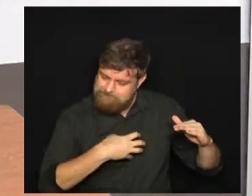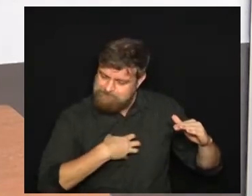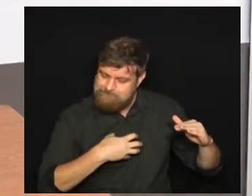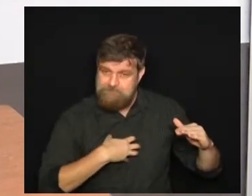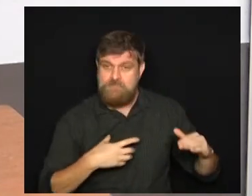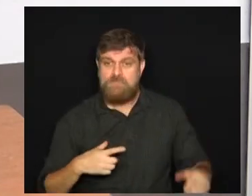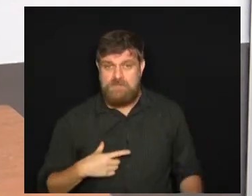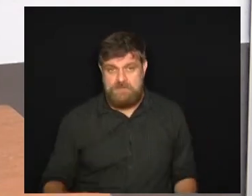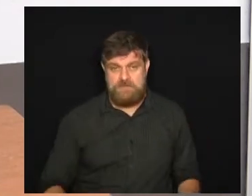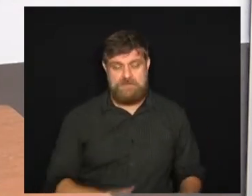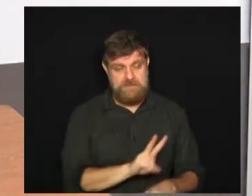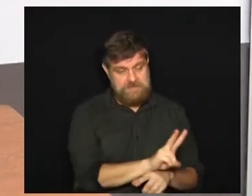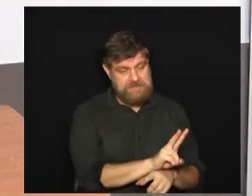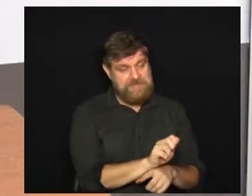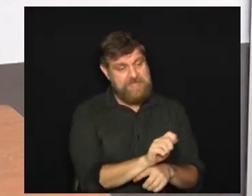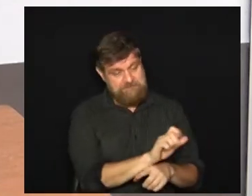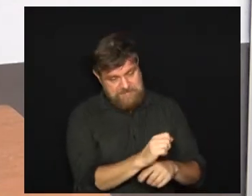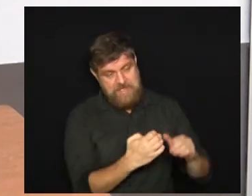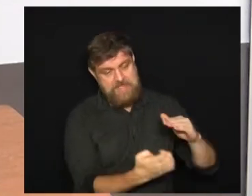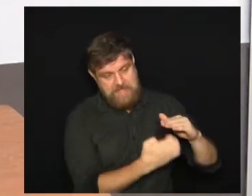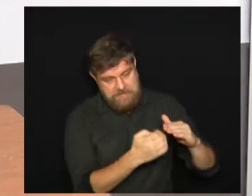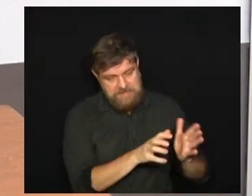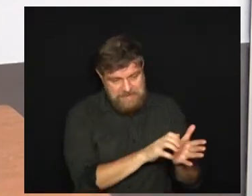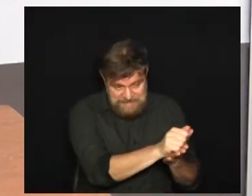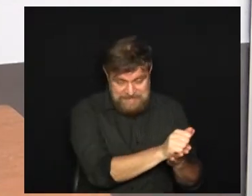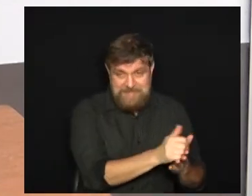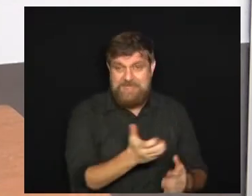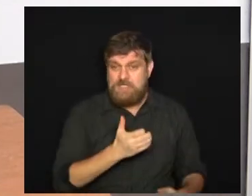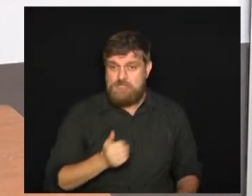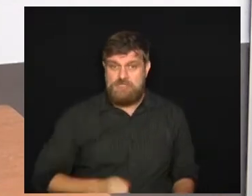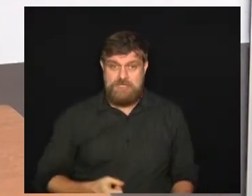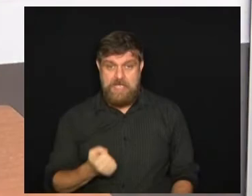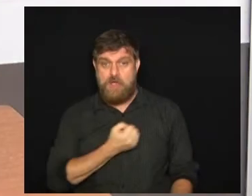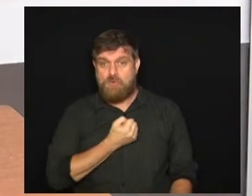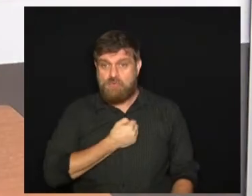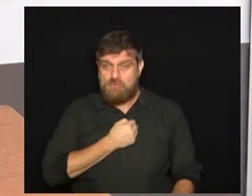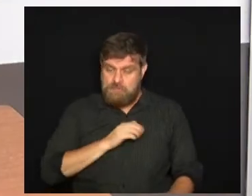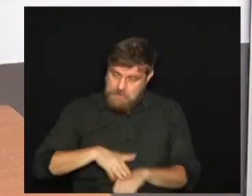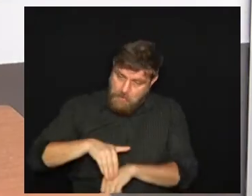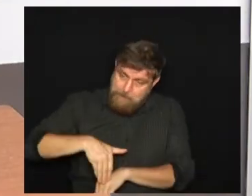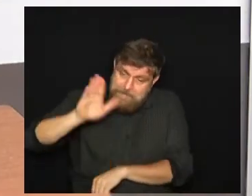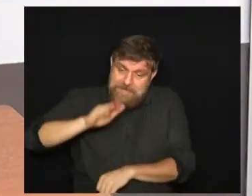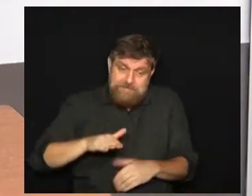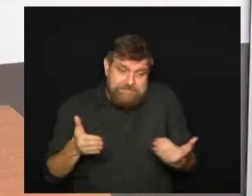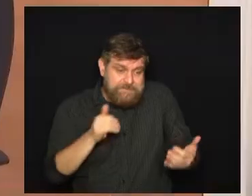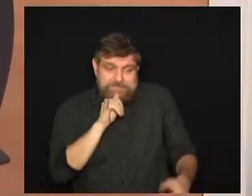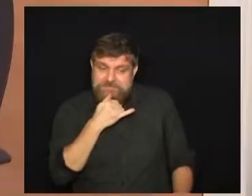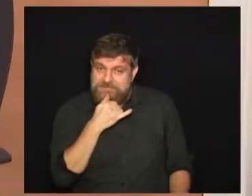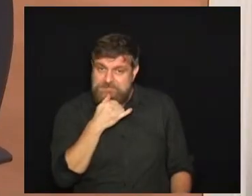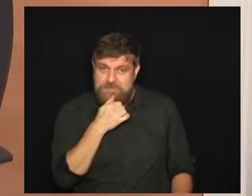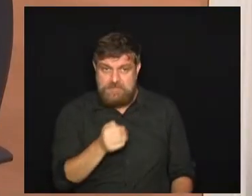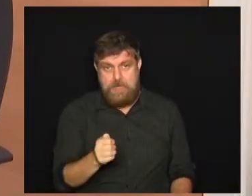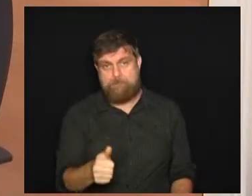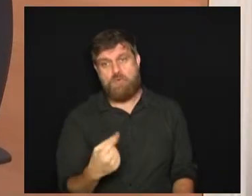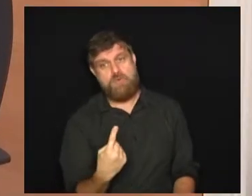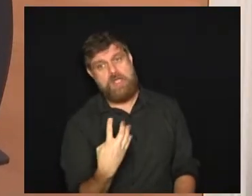bastante oferta, bastante empresas, mas a gente busca aumentar esse número. Mas infelizmente ainda é baixinho.